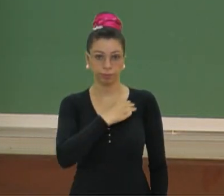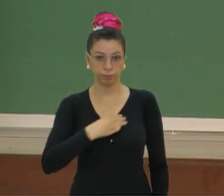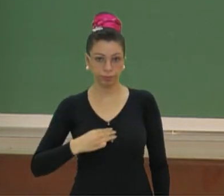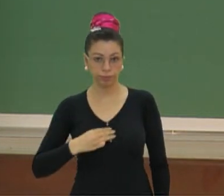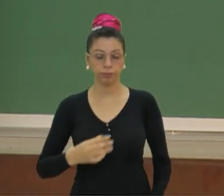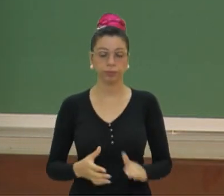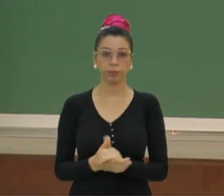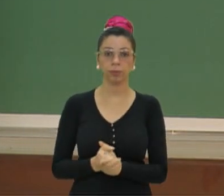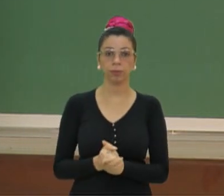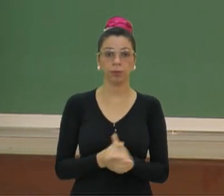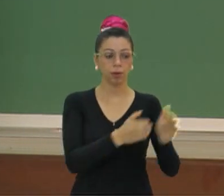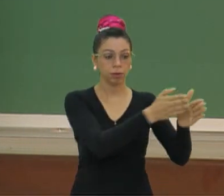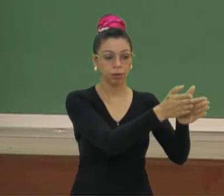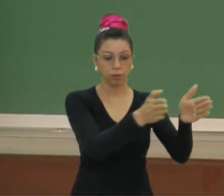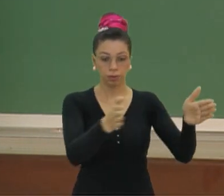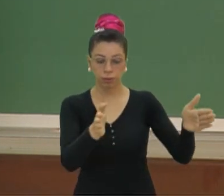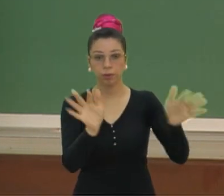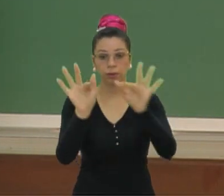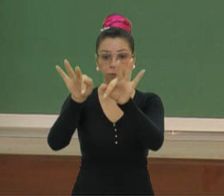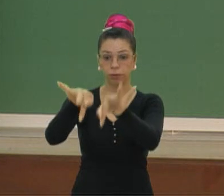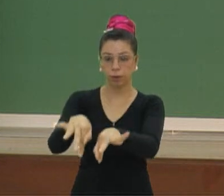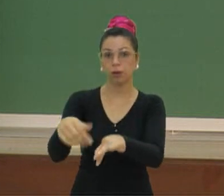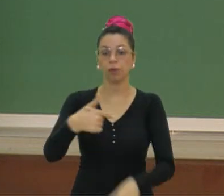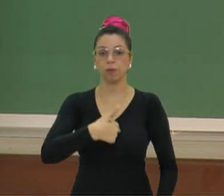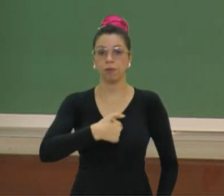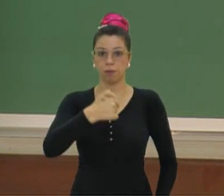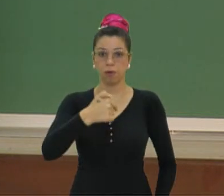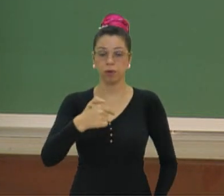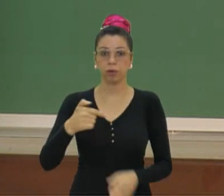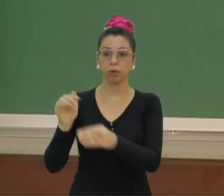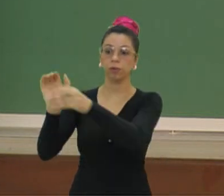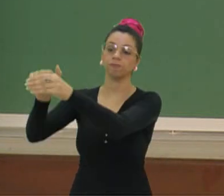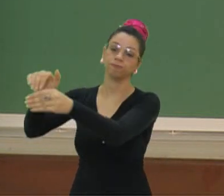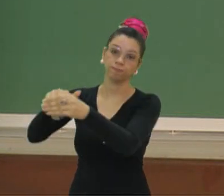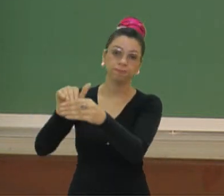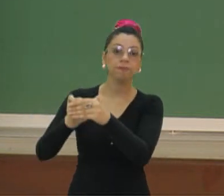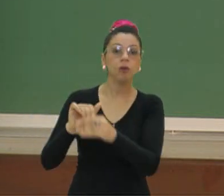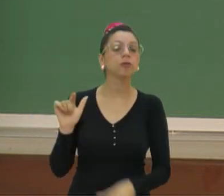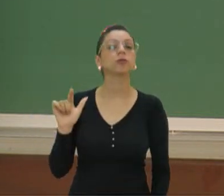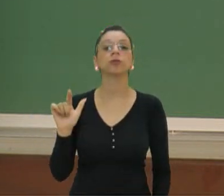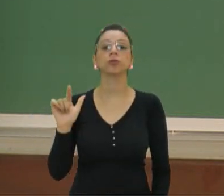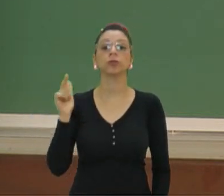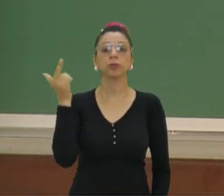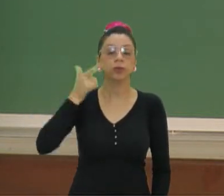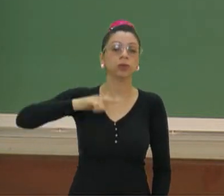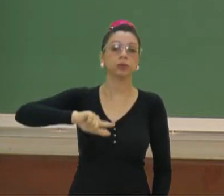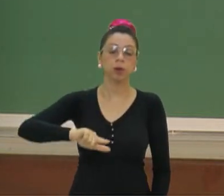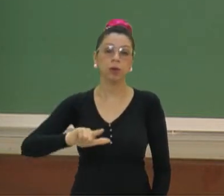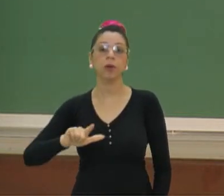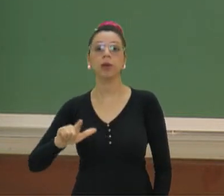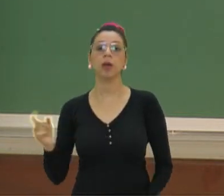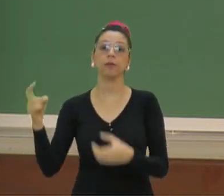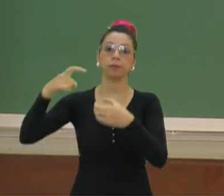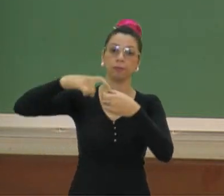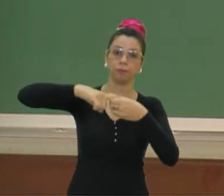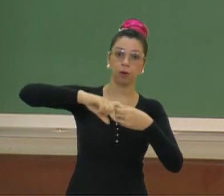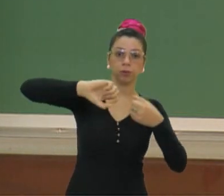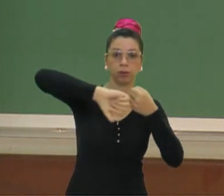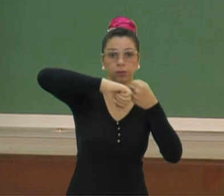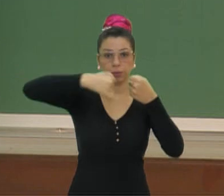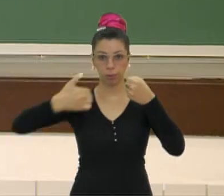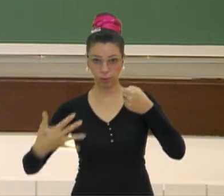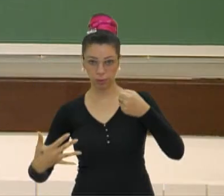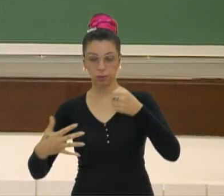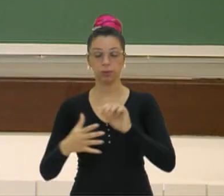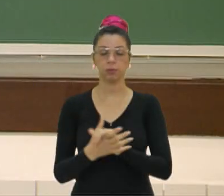Segunda Guerra Mundial, termina o governo do Vargas, e nós temos eleições novamente, voltamos aí ao regime democrático.